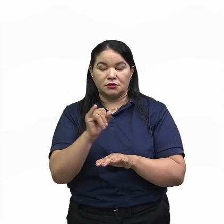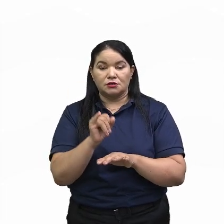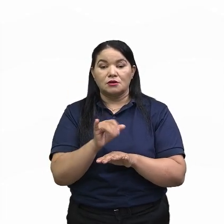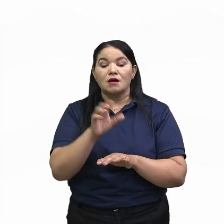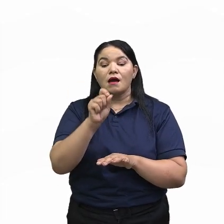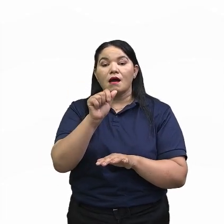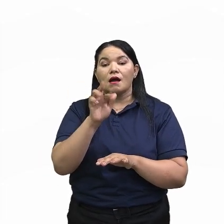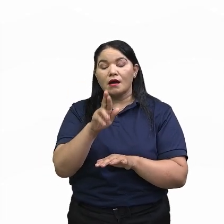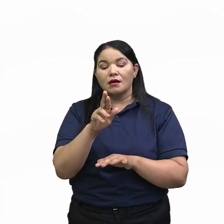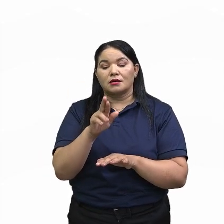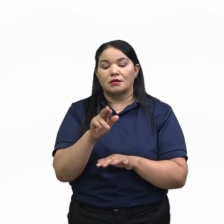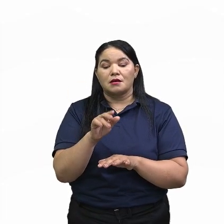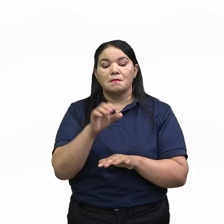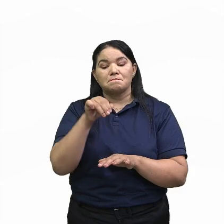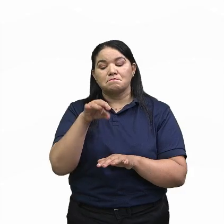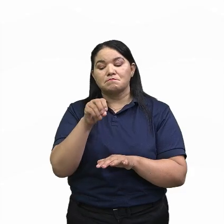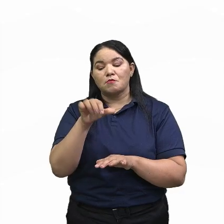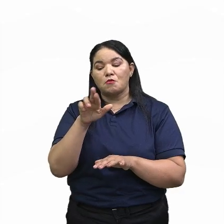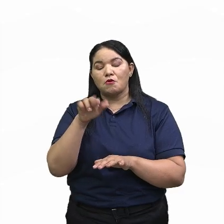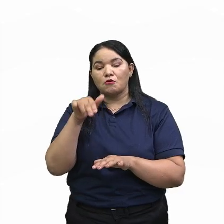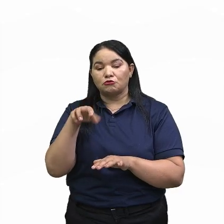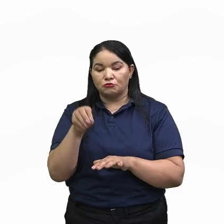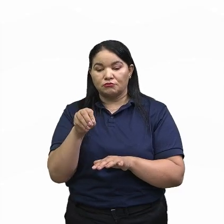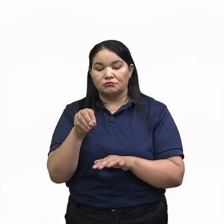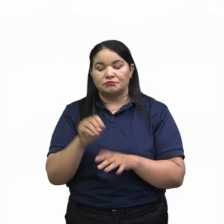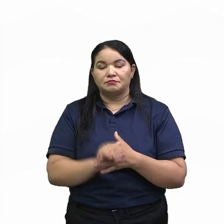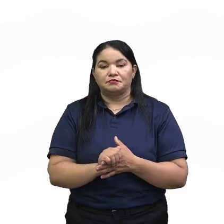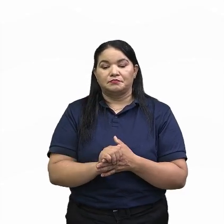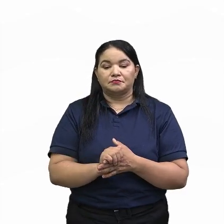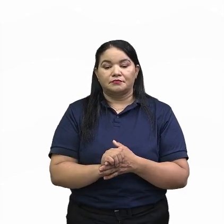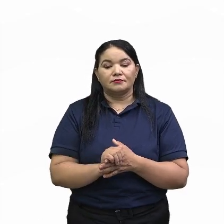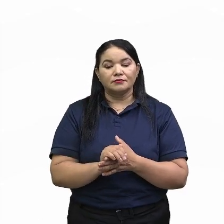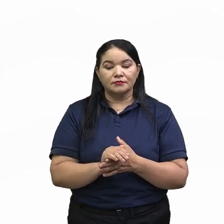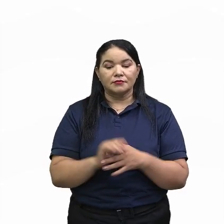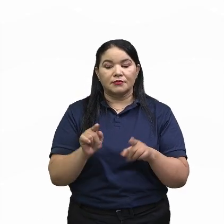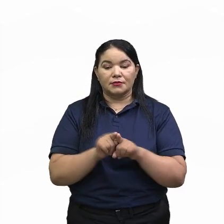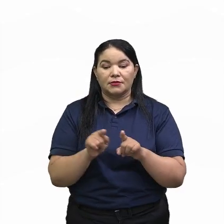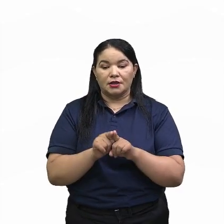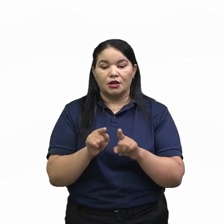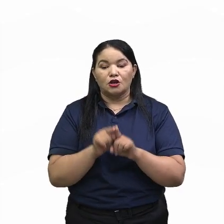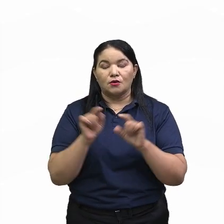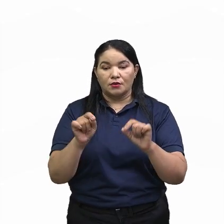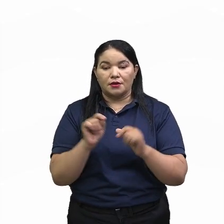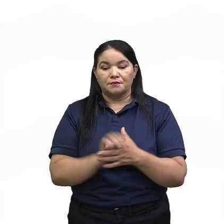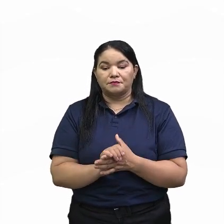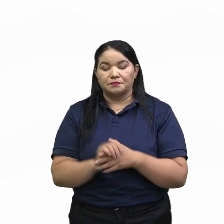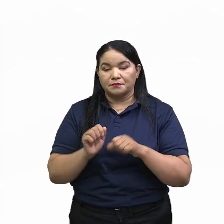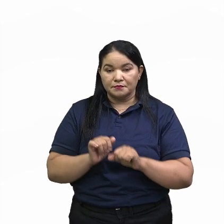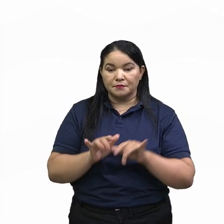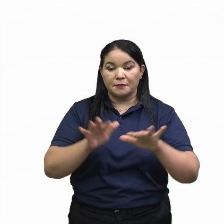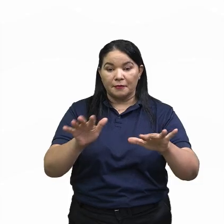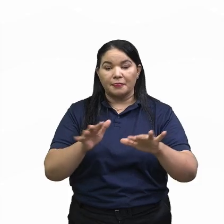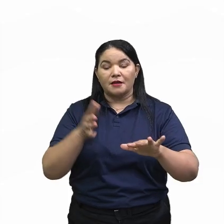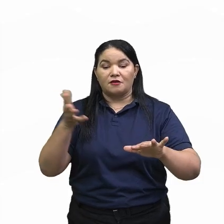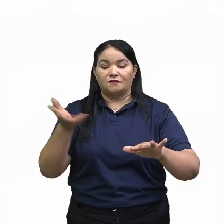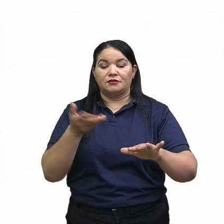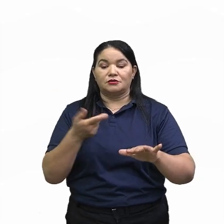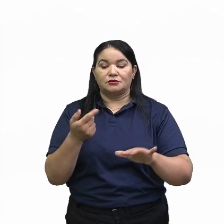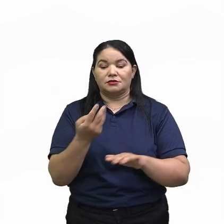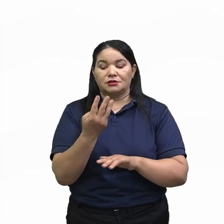frio. E na temperatura ambiente, né, considerada aí como 20 graus Celsius, o som se propaga a uma velocidade